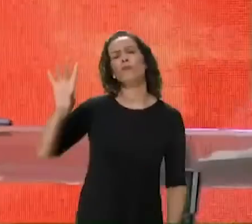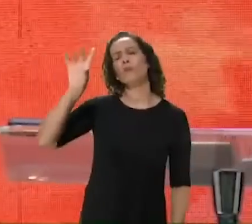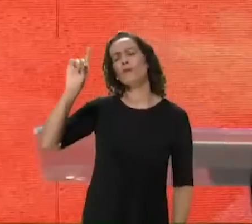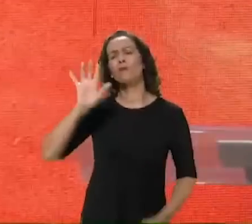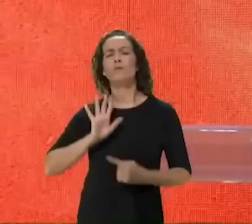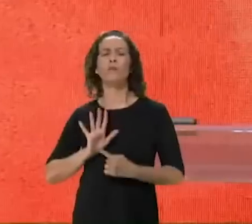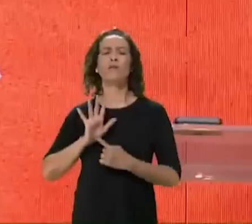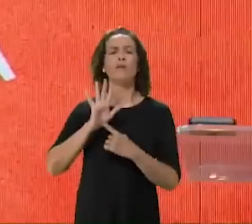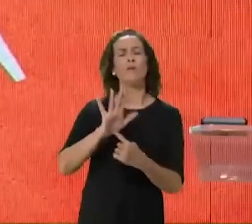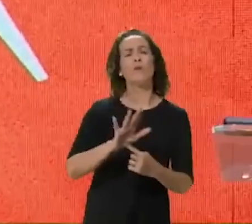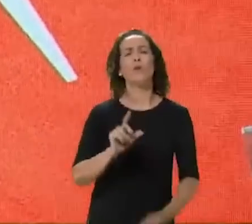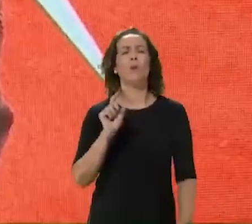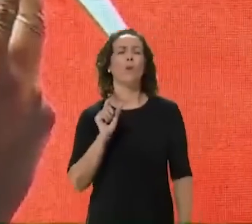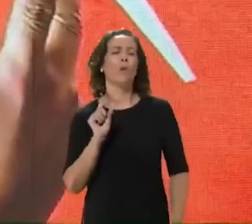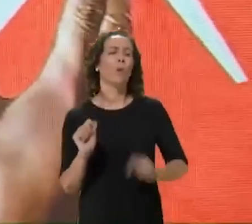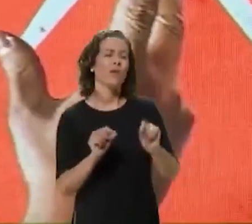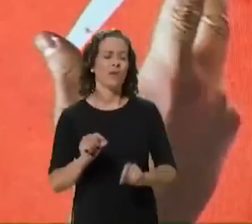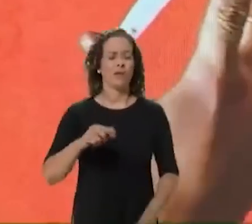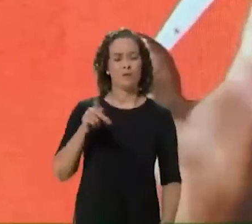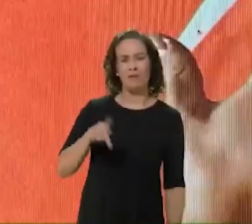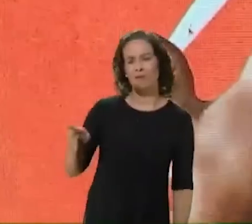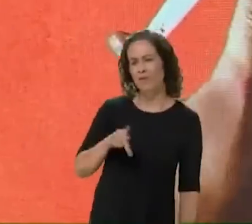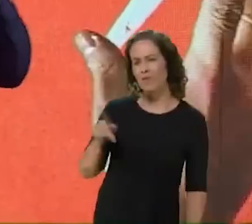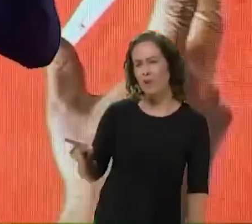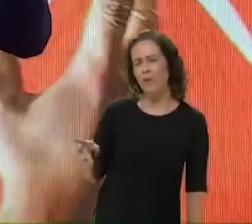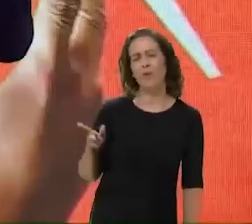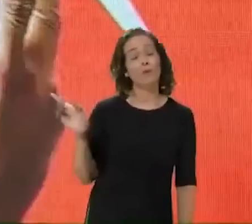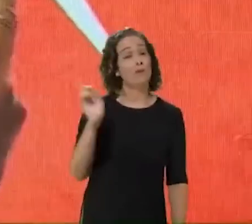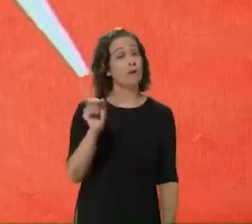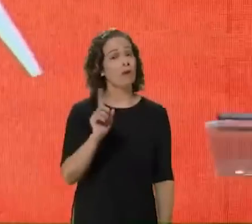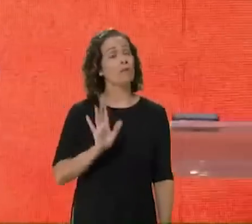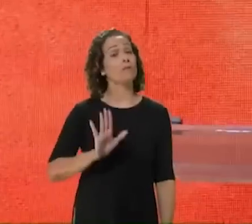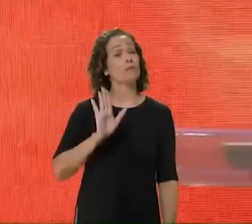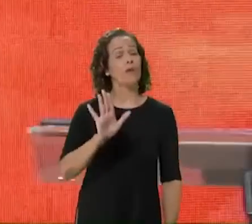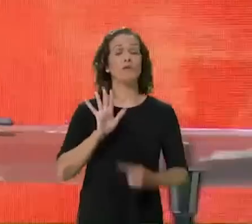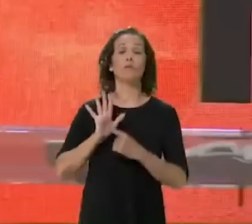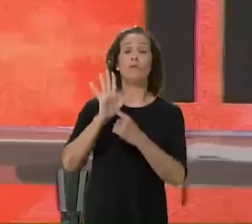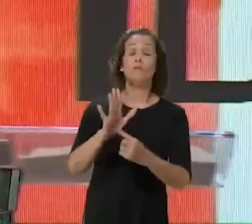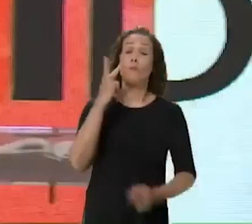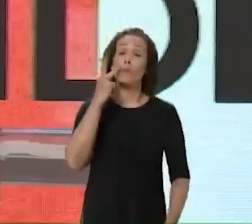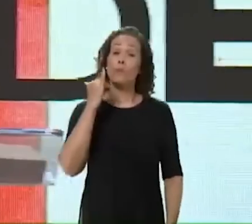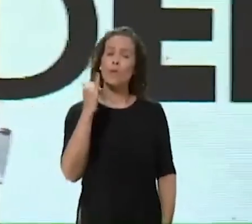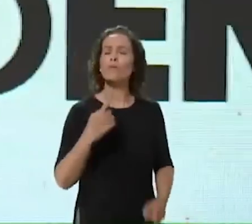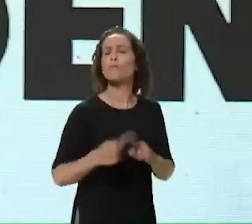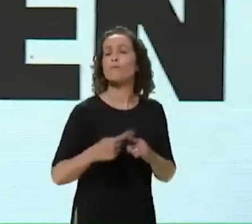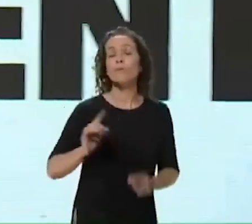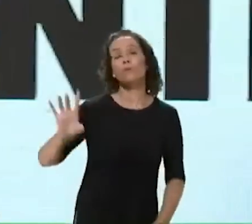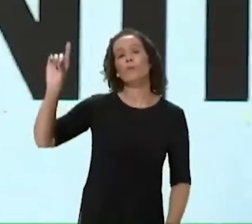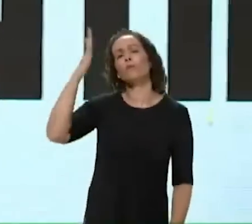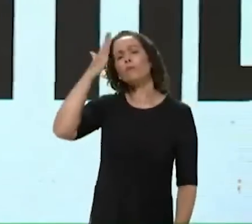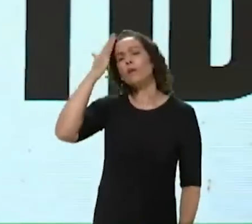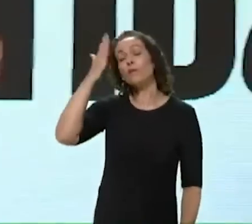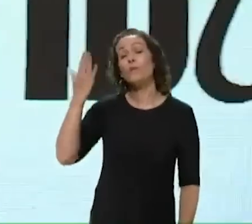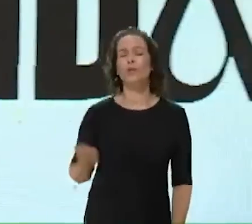Deus não se apresentou como professor, Deus não se apresentou, ele se apresentou como pai. Por quê? Porque ele sabia que a grande